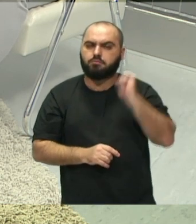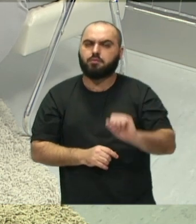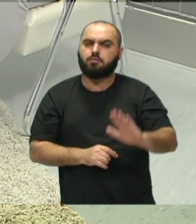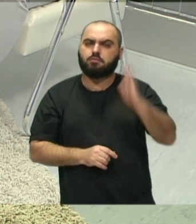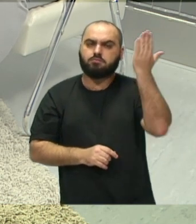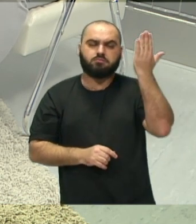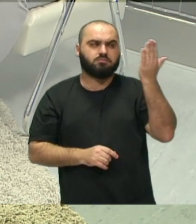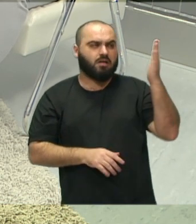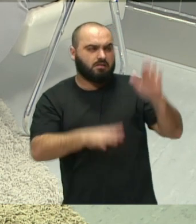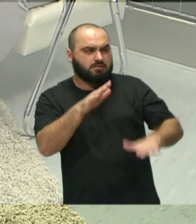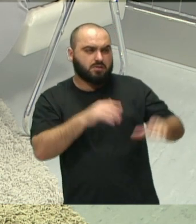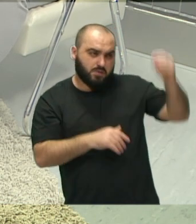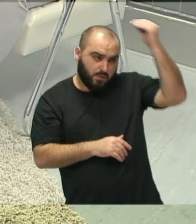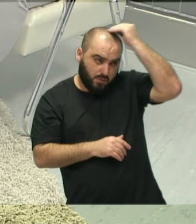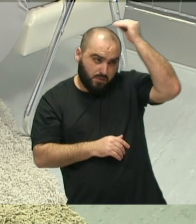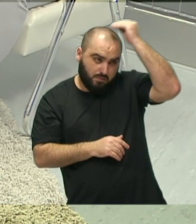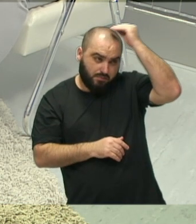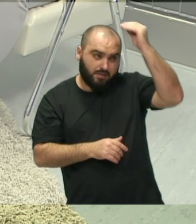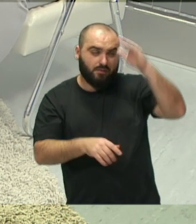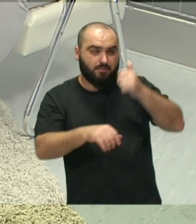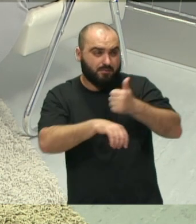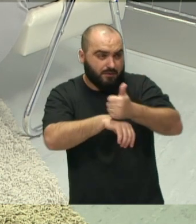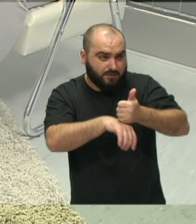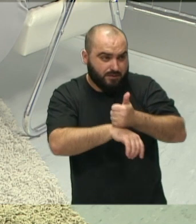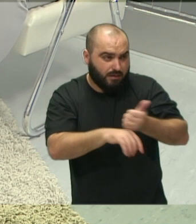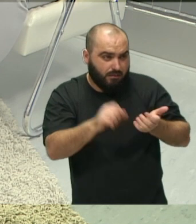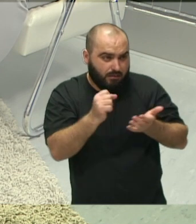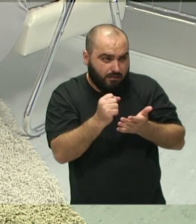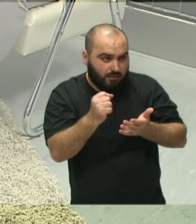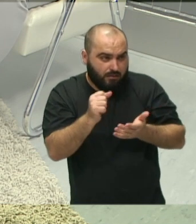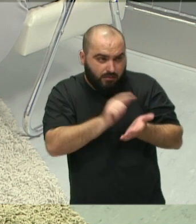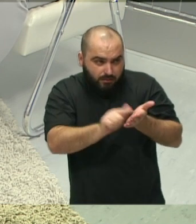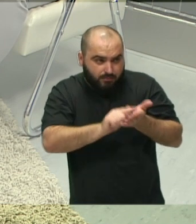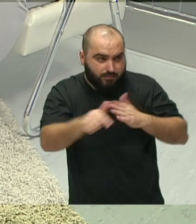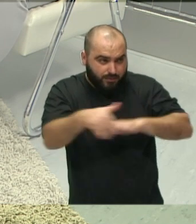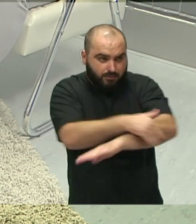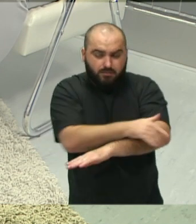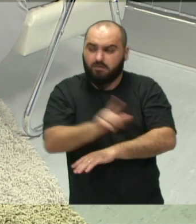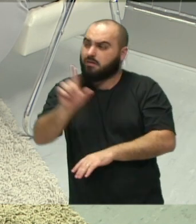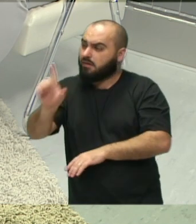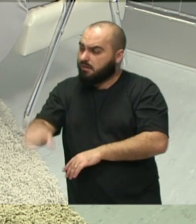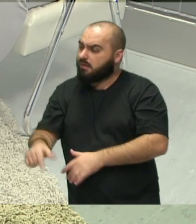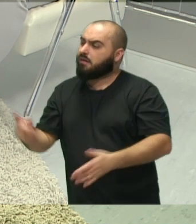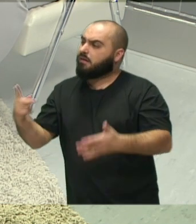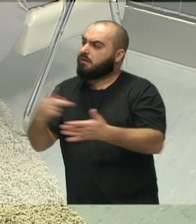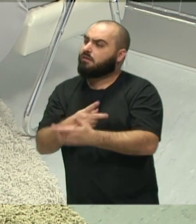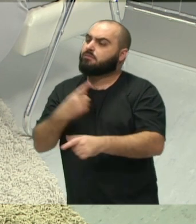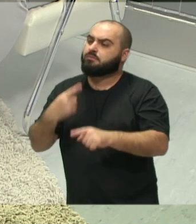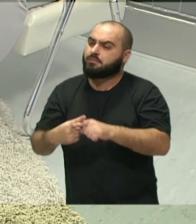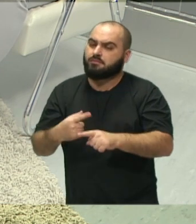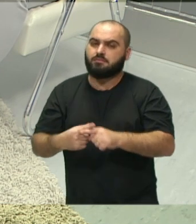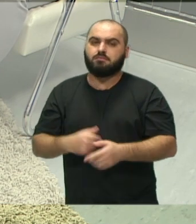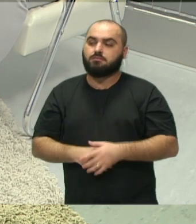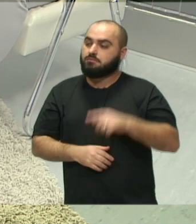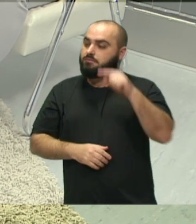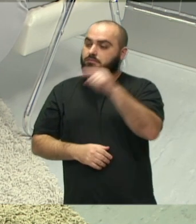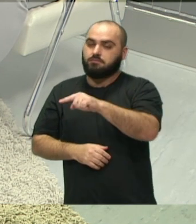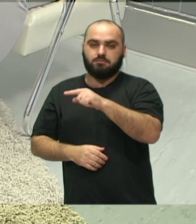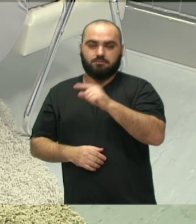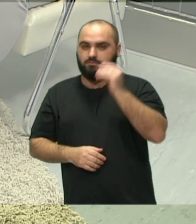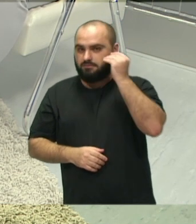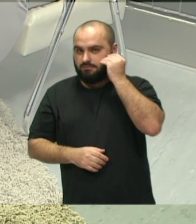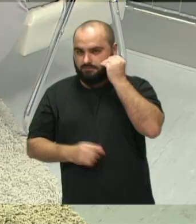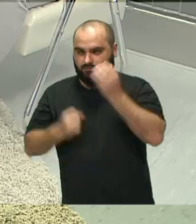uma culpabilização até do próprio trabalhador. Exato, que não tem nada a ver com a situação. E que é errada, por quê? Porque o trabalhador está dando o seu melhor,